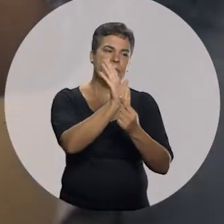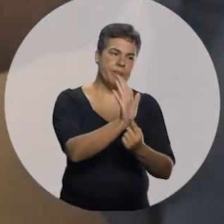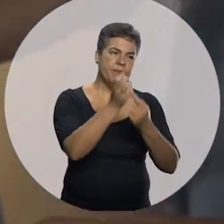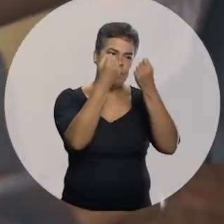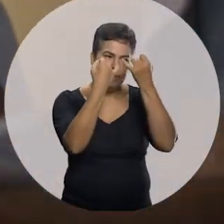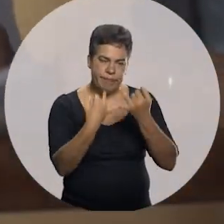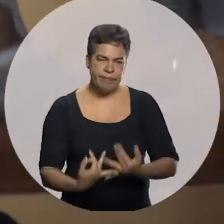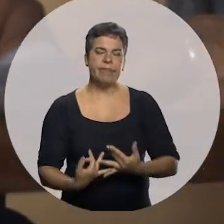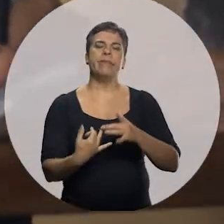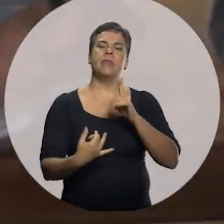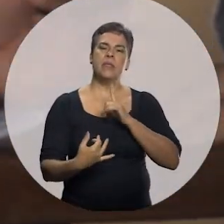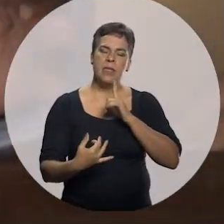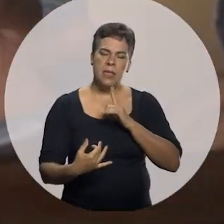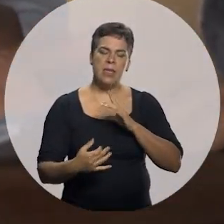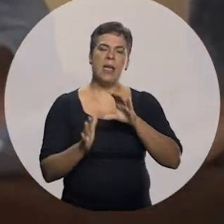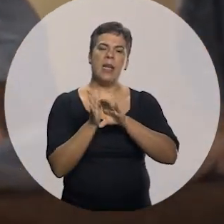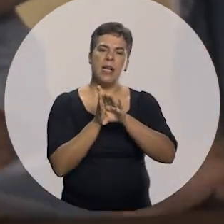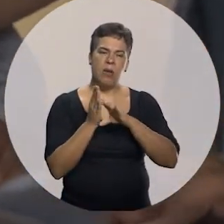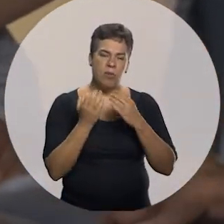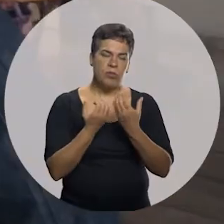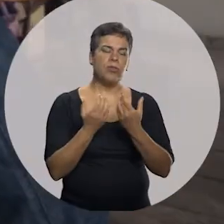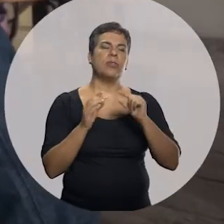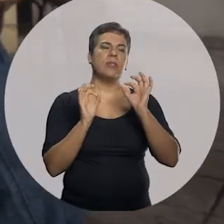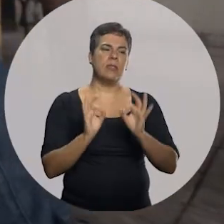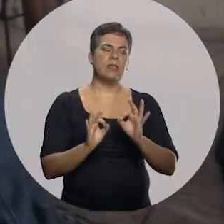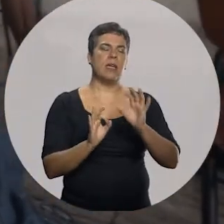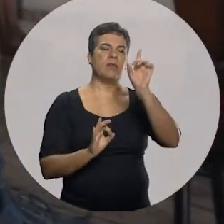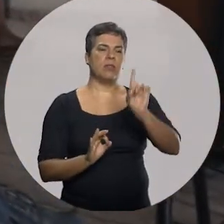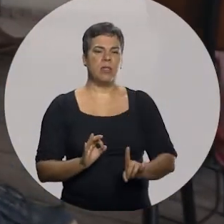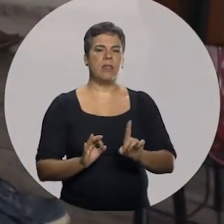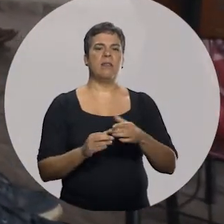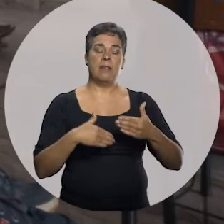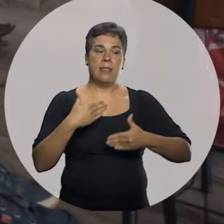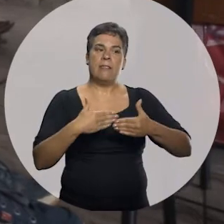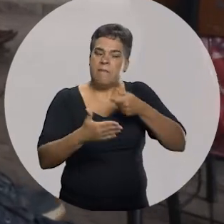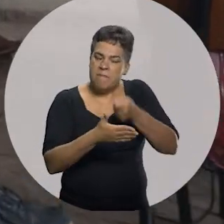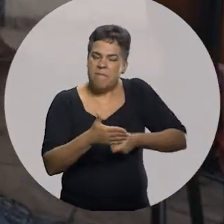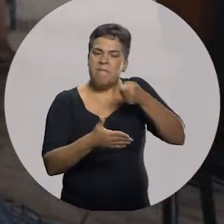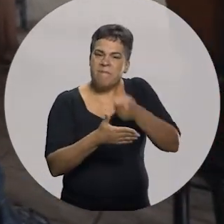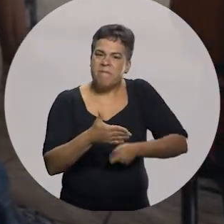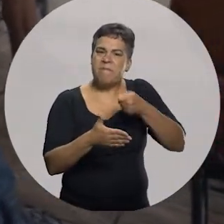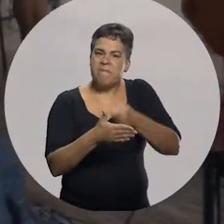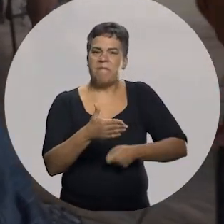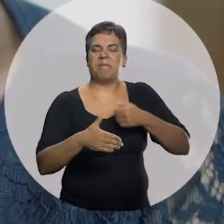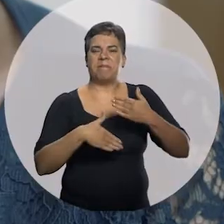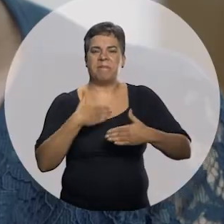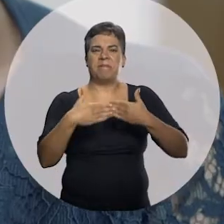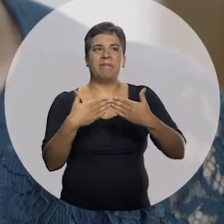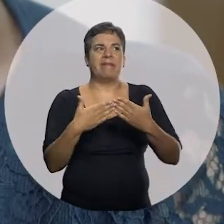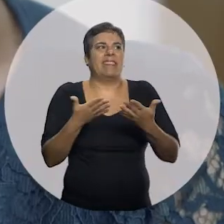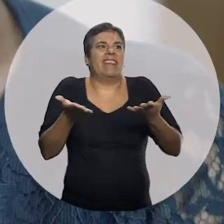porque estava previsto na legislação, que era um direito constitucional de todos estarem juntos, estudando juntos. E fizemos o